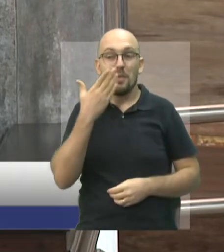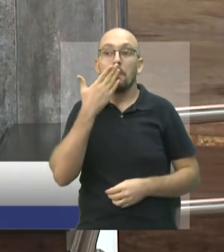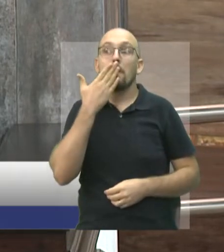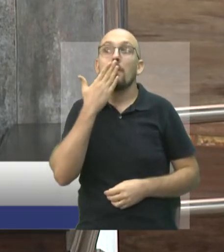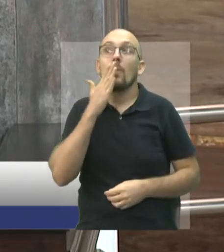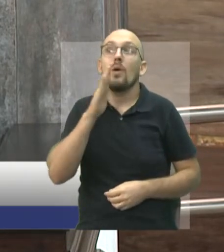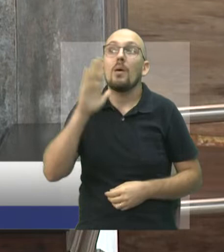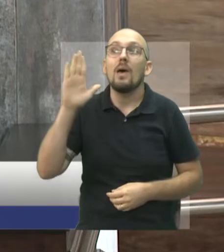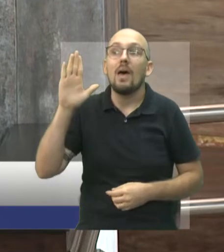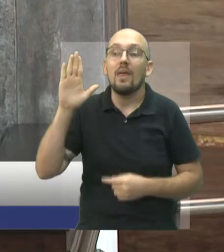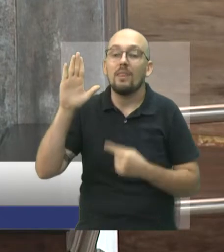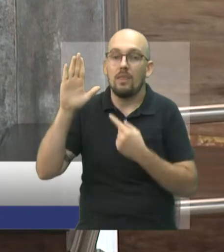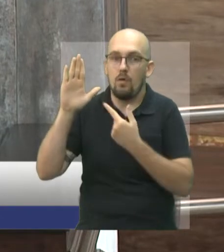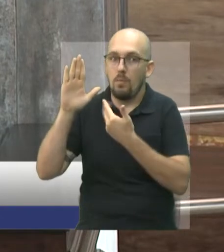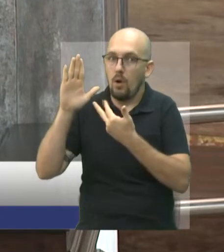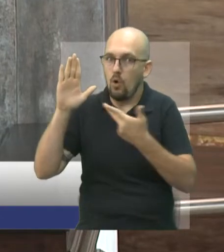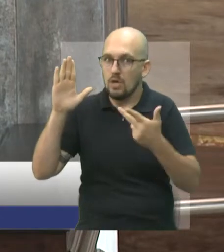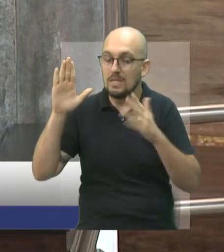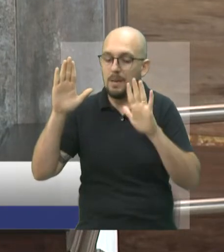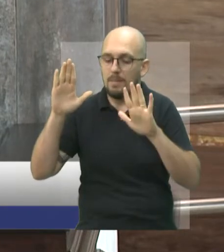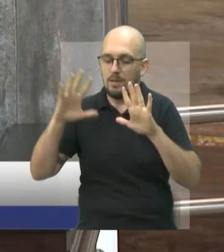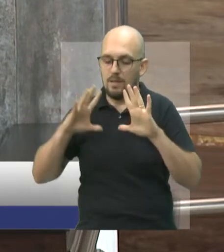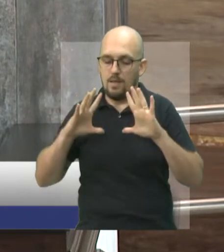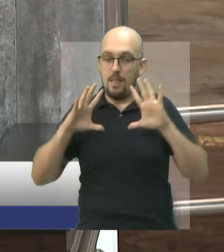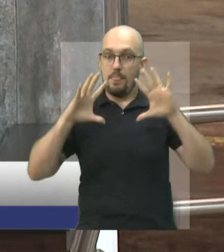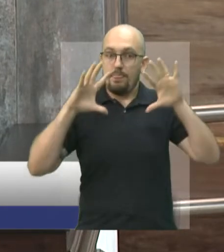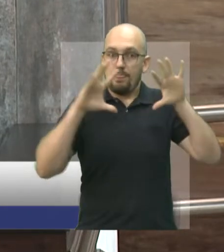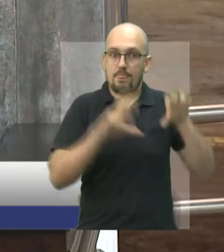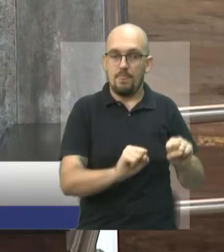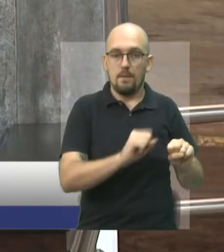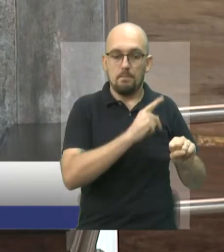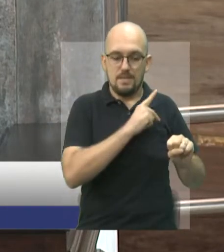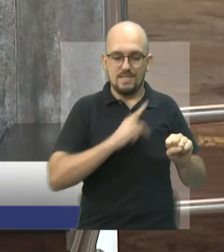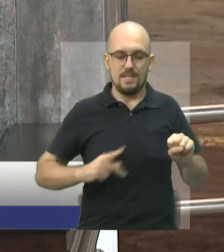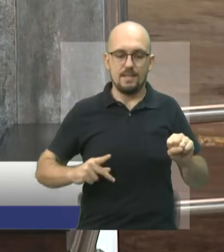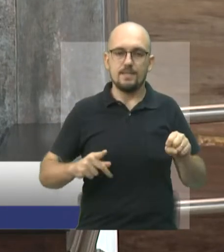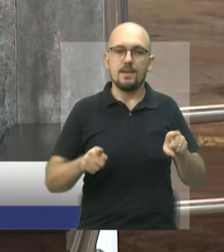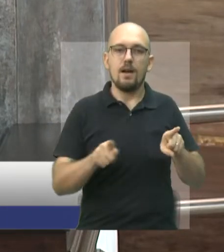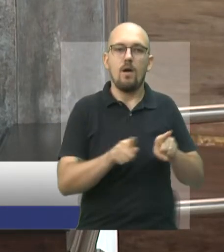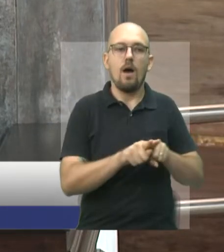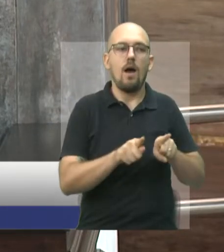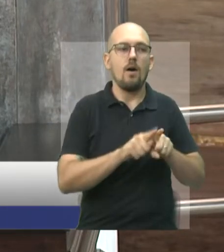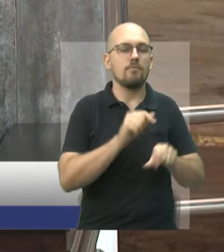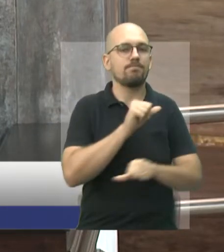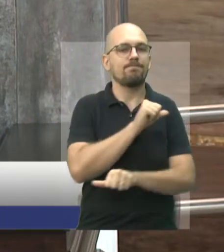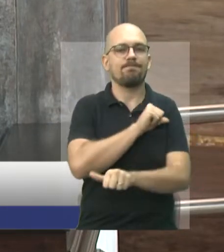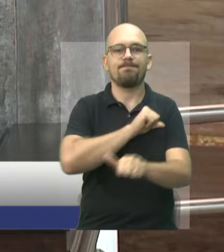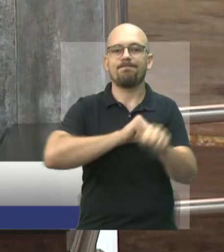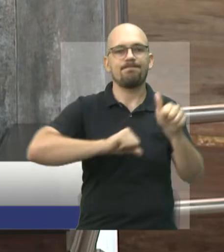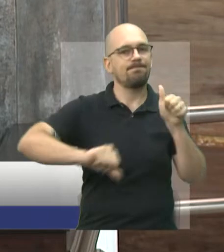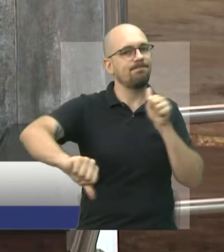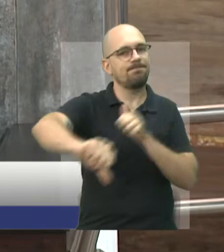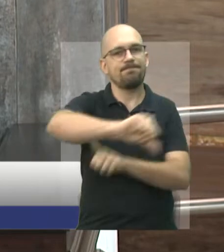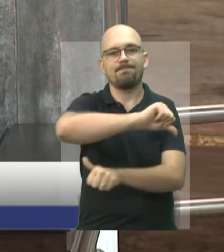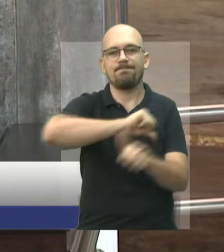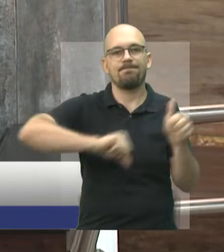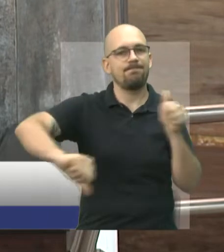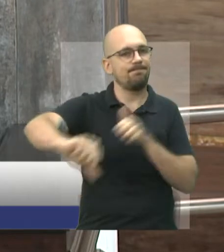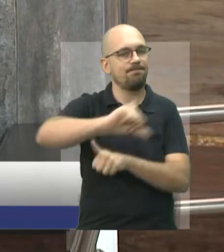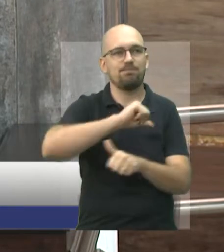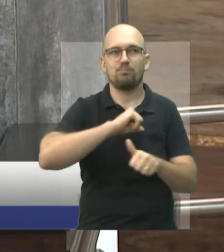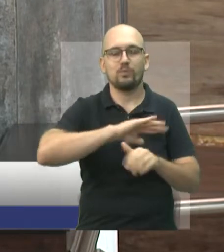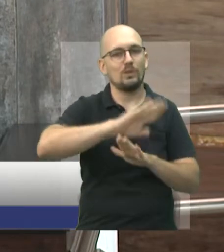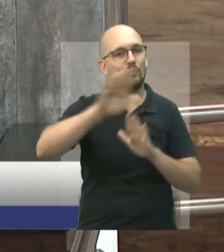pega a presidência, muda totalmente o que é para